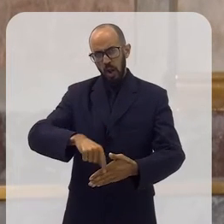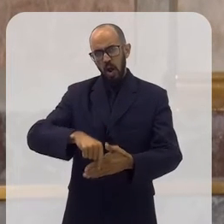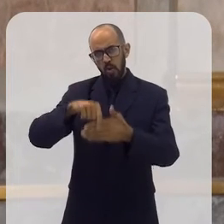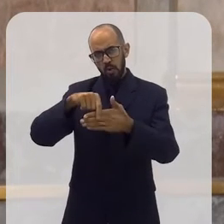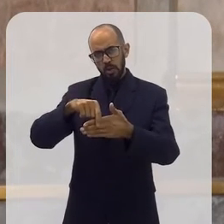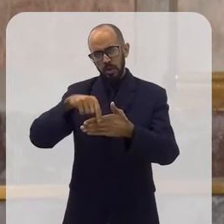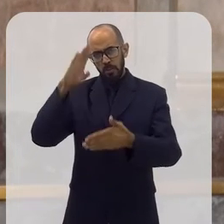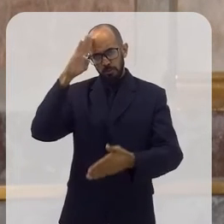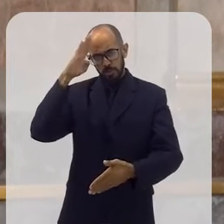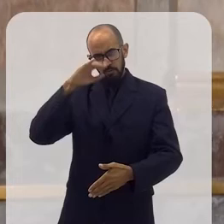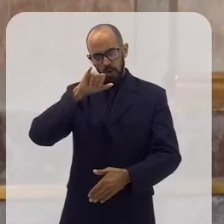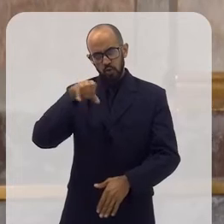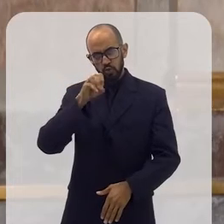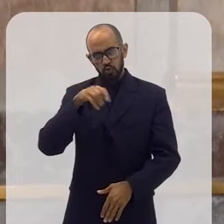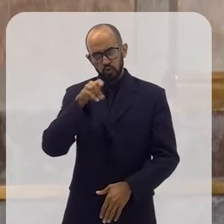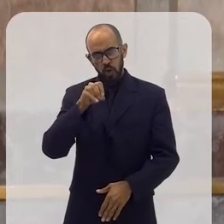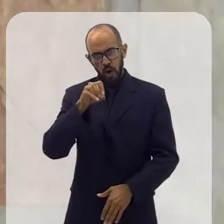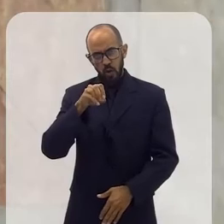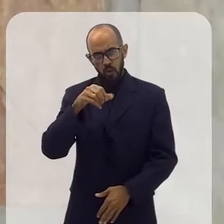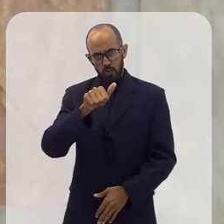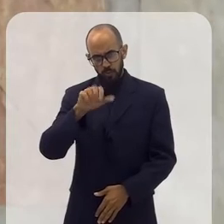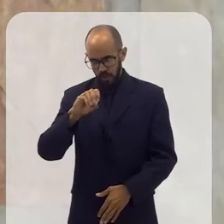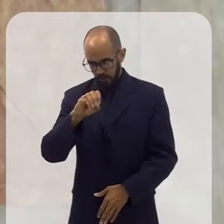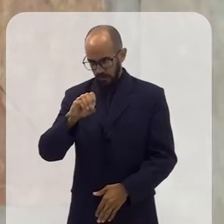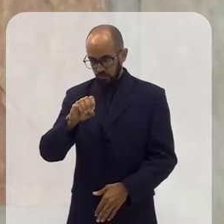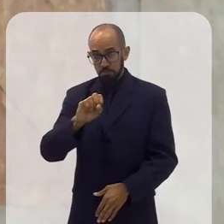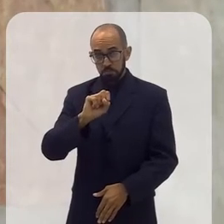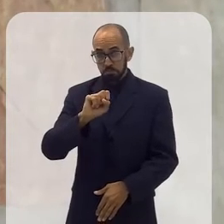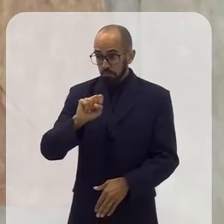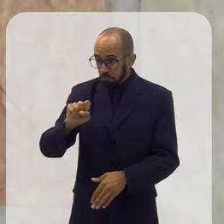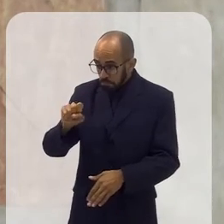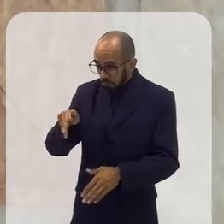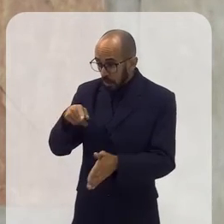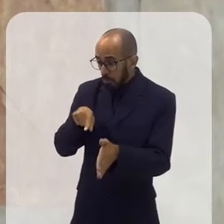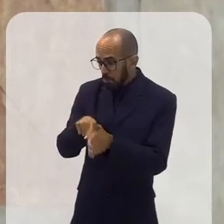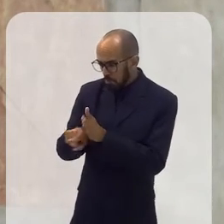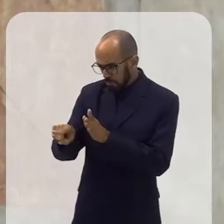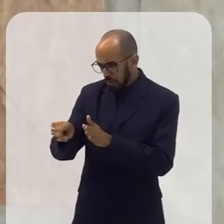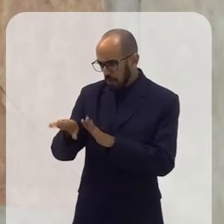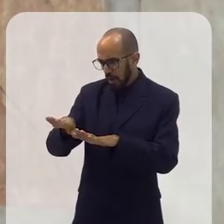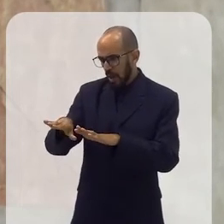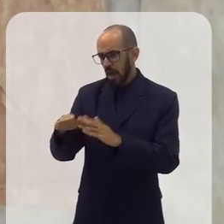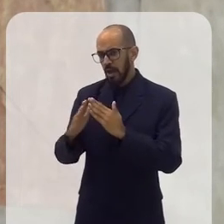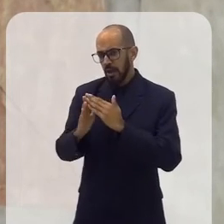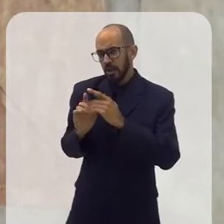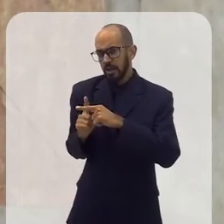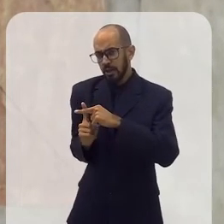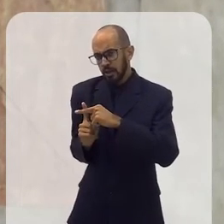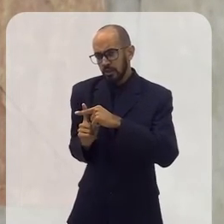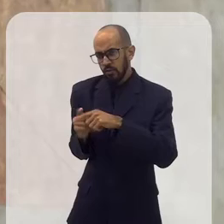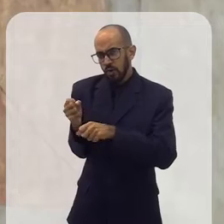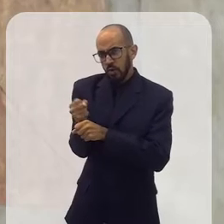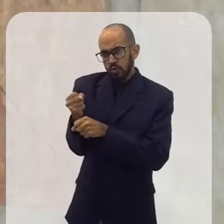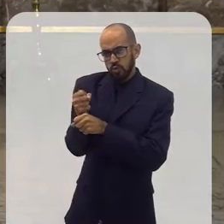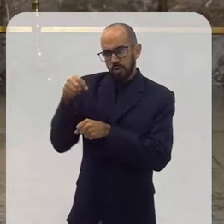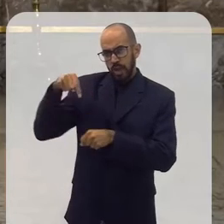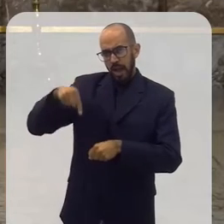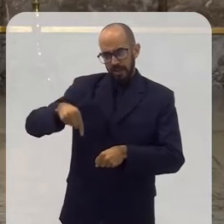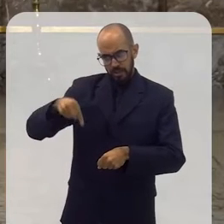a liderança do patriarca João X. Só uma pergunta. A igreja foi